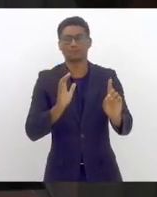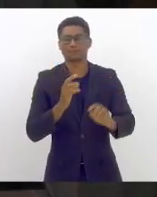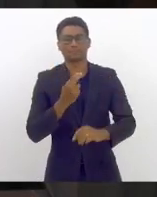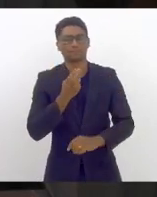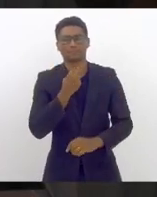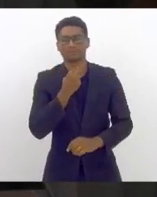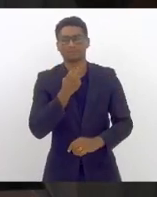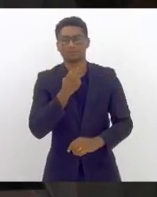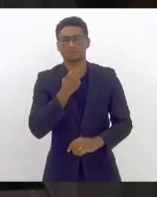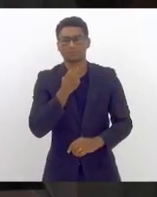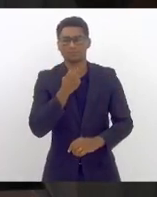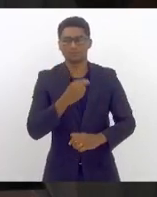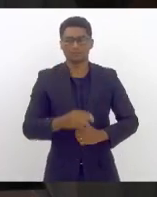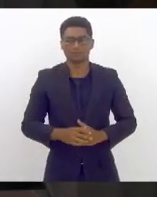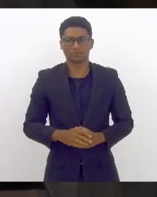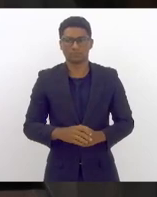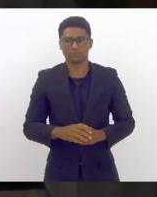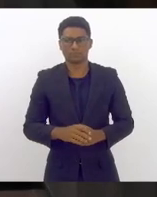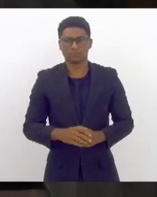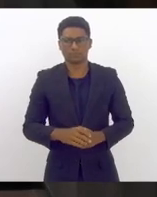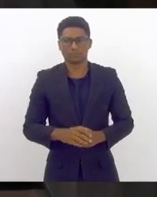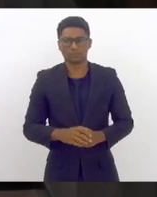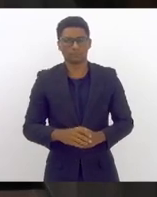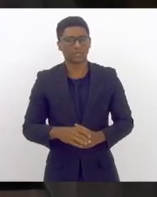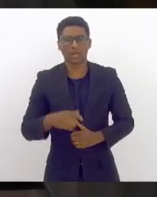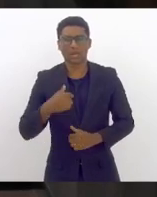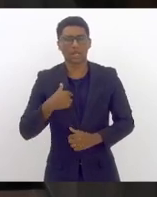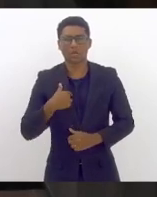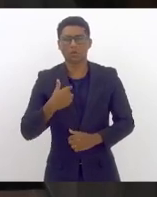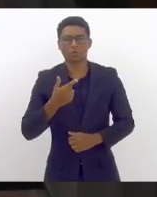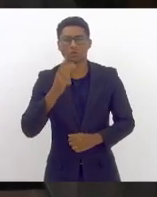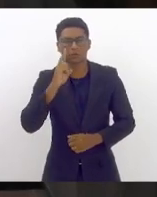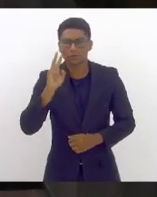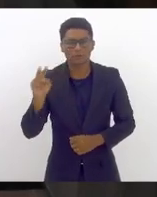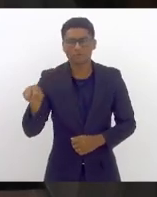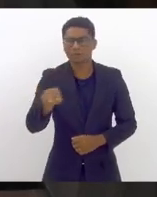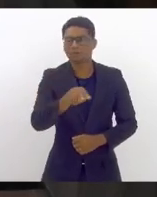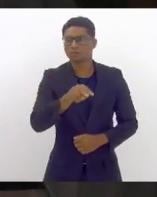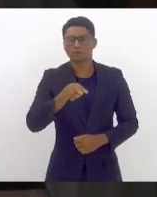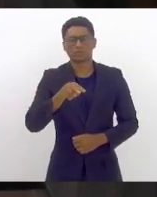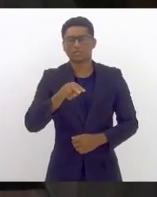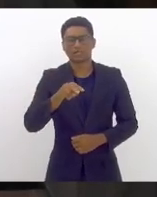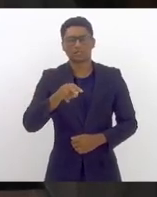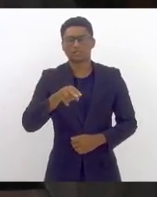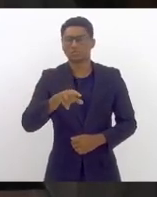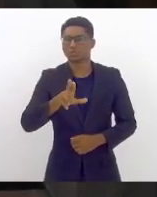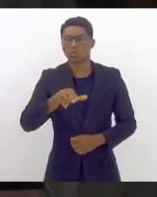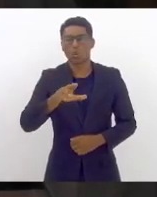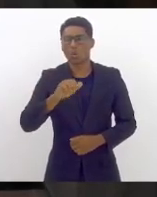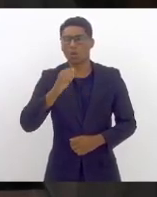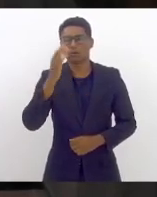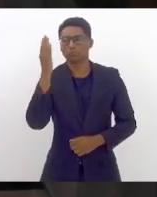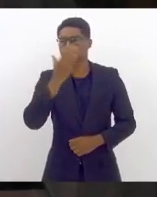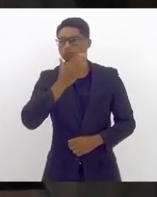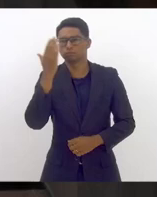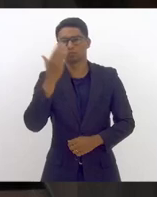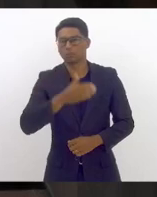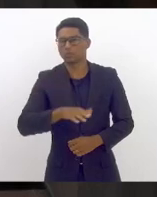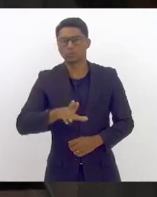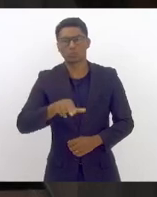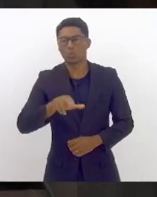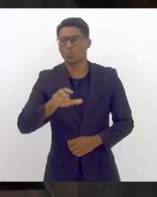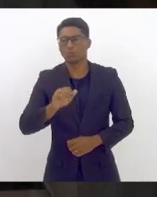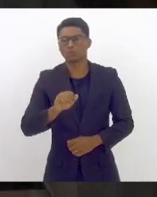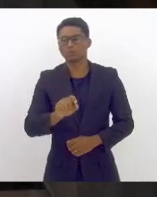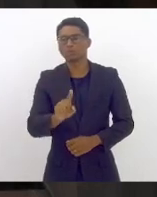voto. Jamais vi, como amante da democracia, senhora presidente,